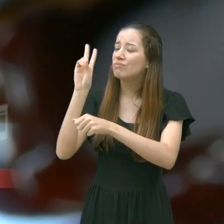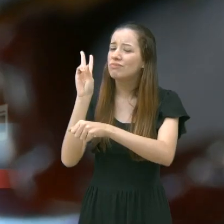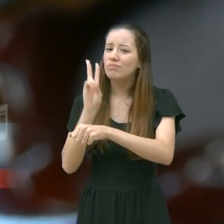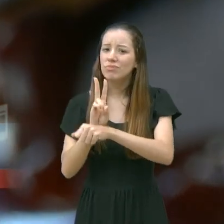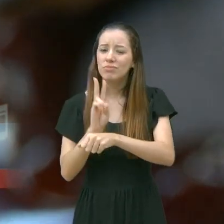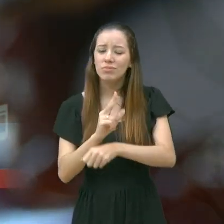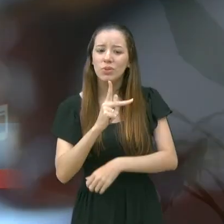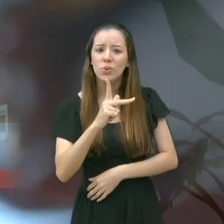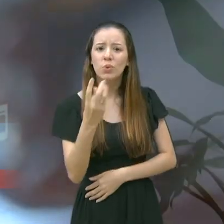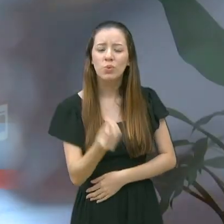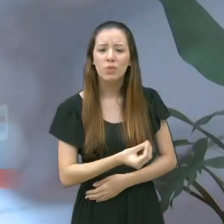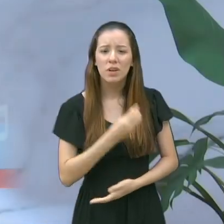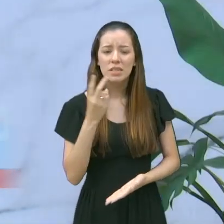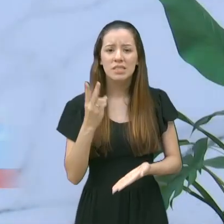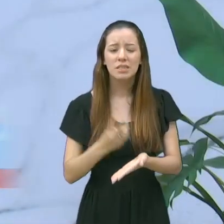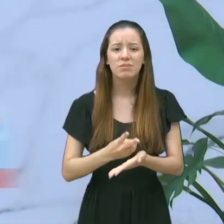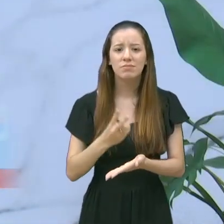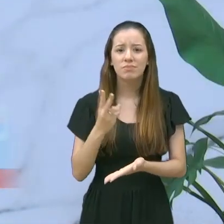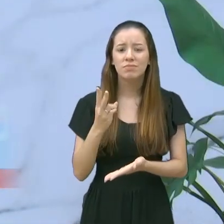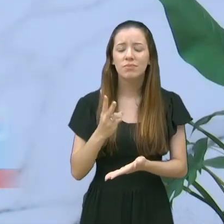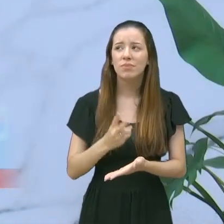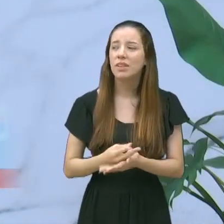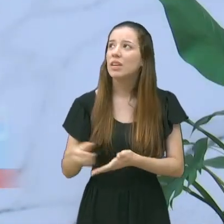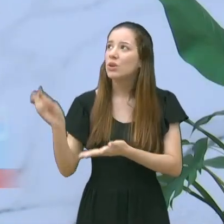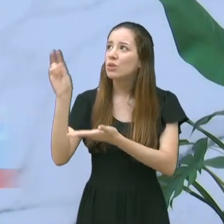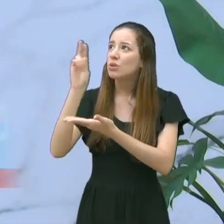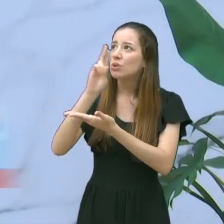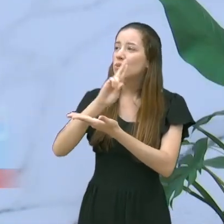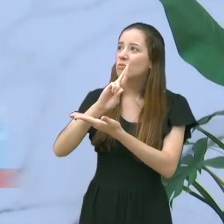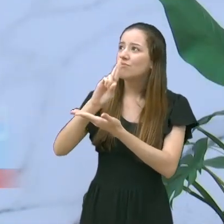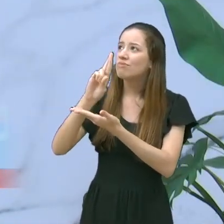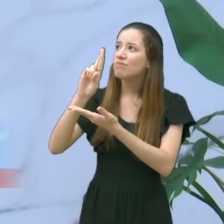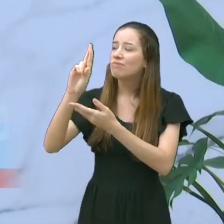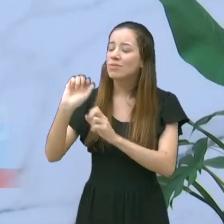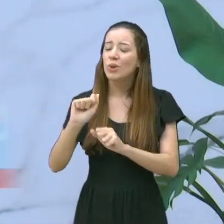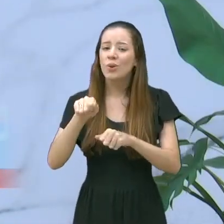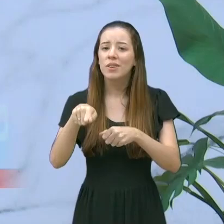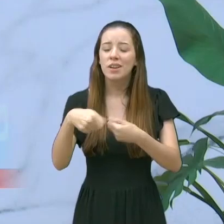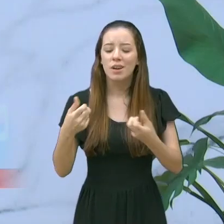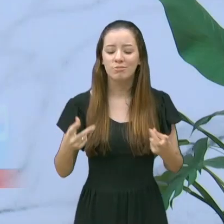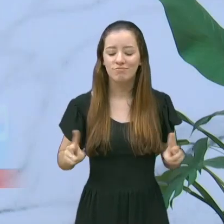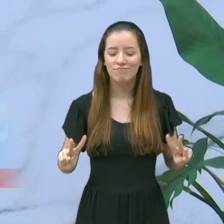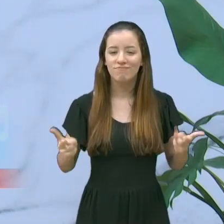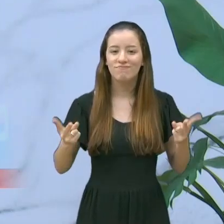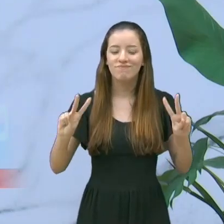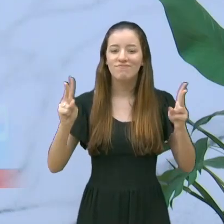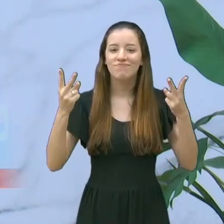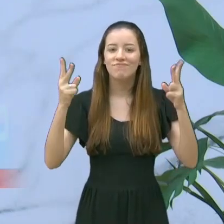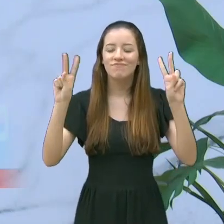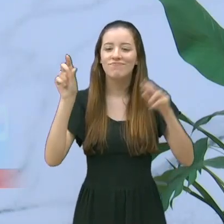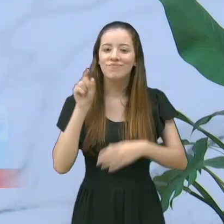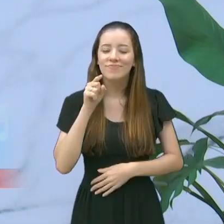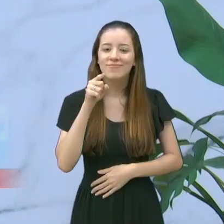Faça como Israel, que o mar atravessou, e no nome do Senhor, o hino de